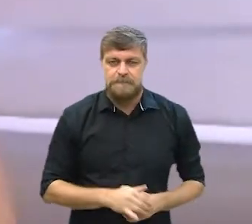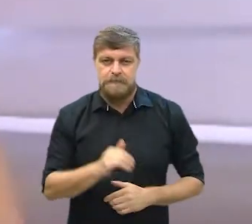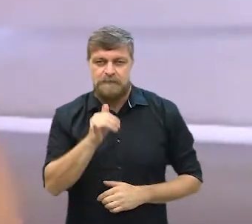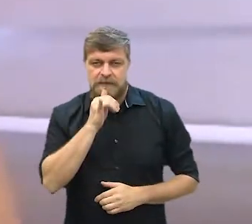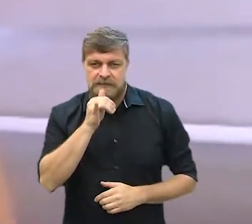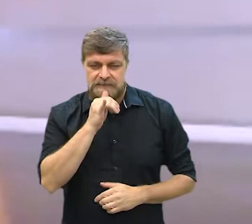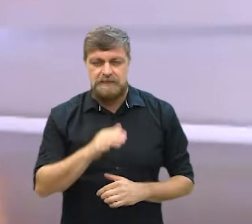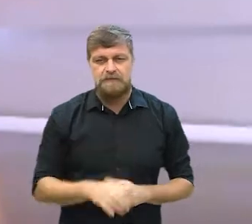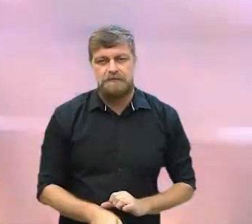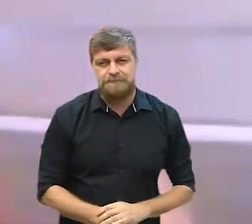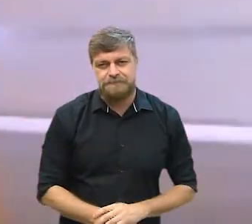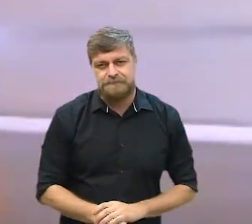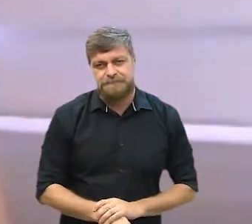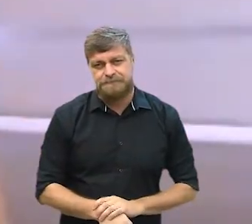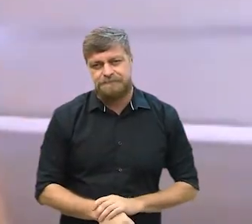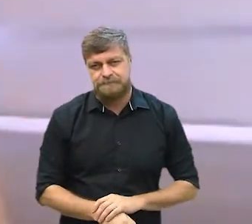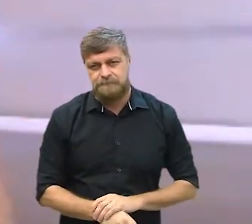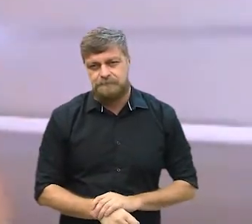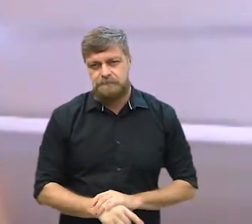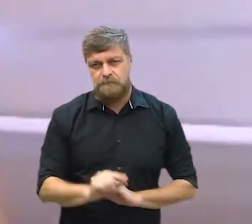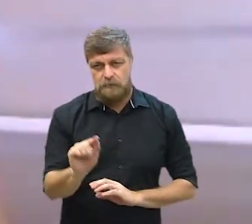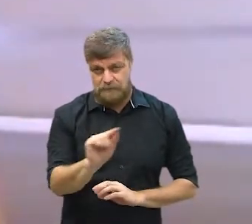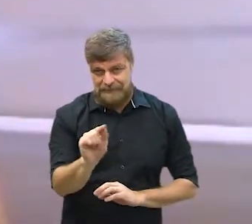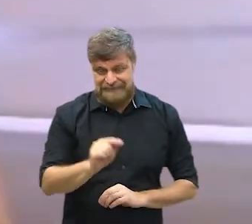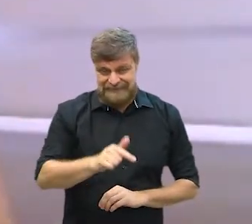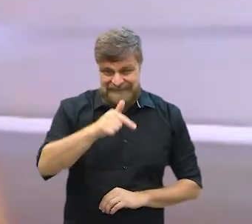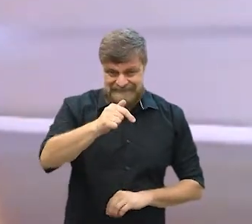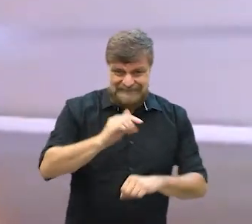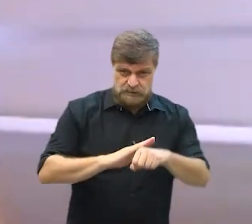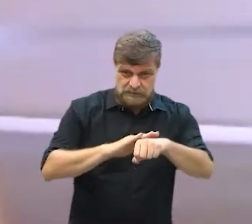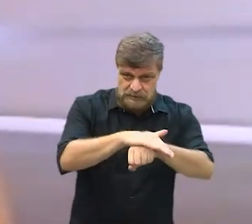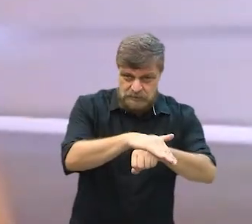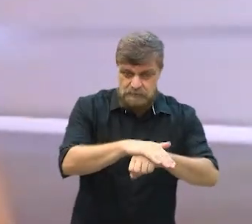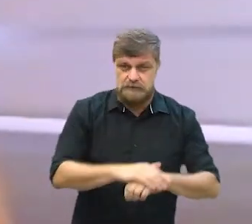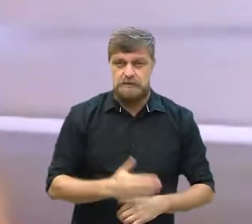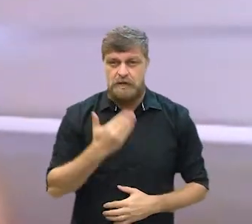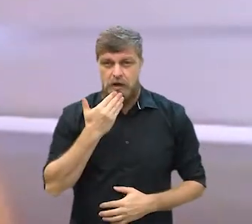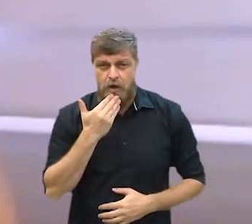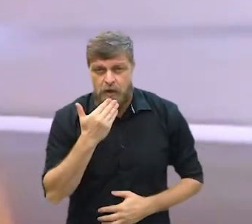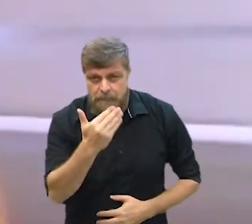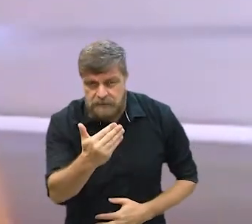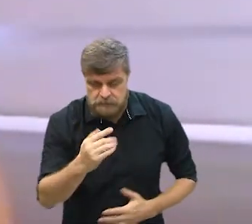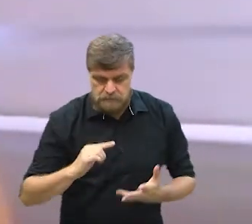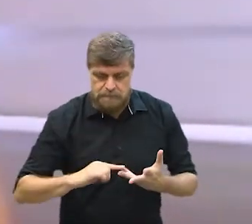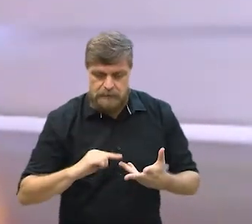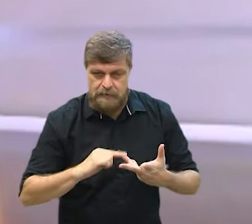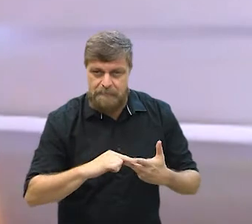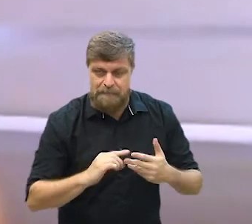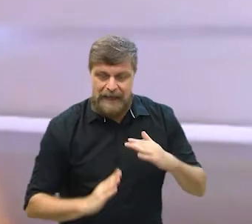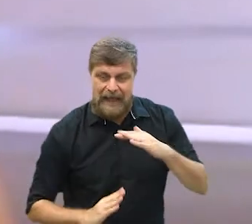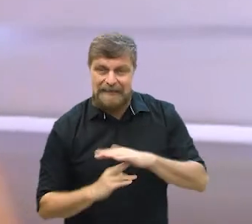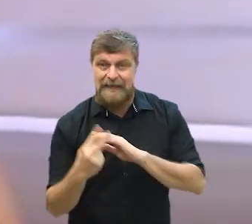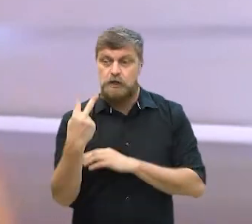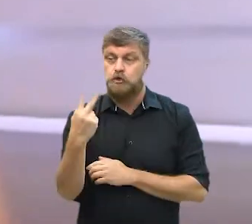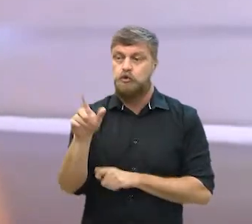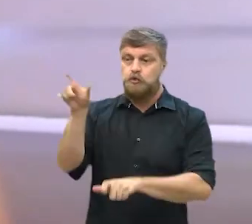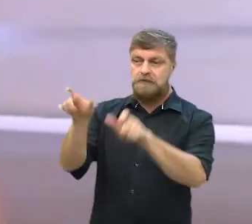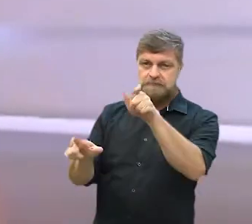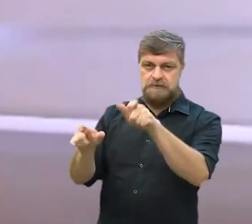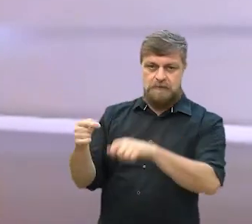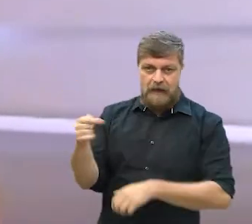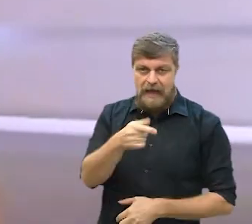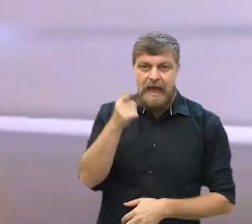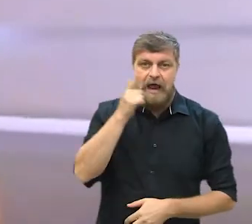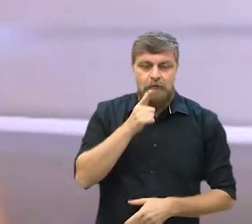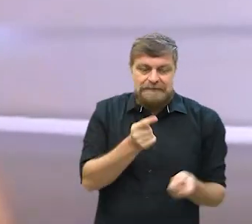Eu escolho um exemplo. Eu escolho que às 7 horas da noite os pedidos que serão feitos vão ser para até 2